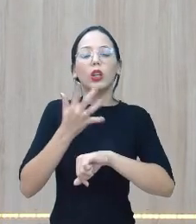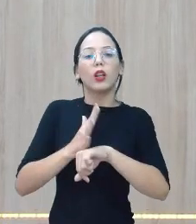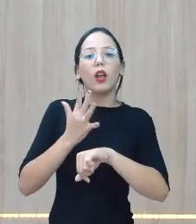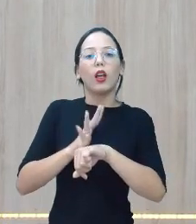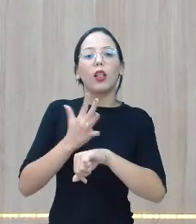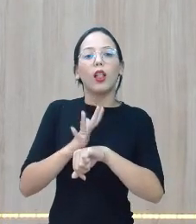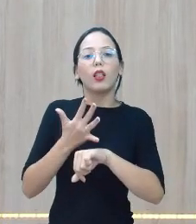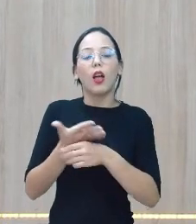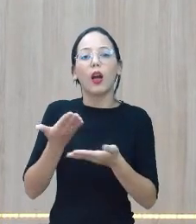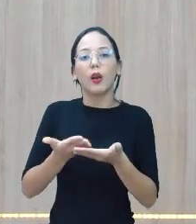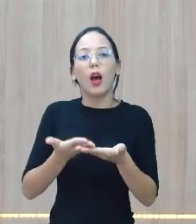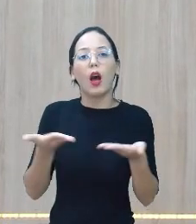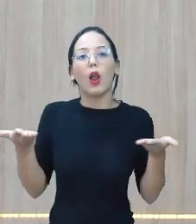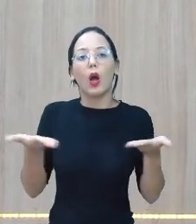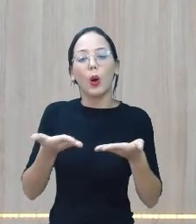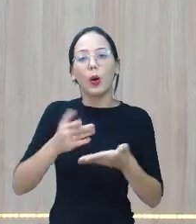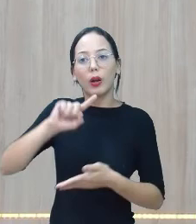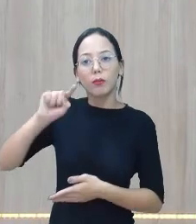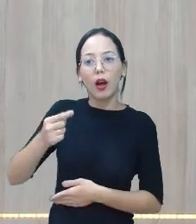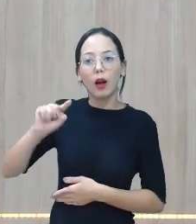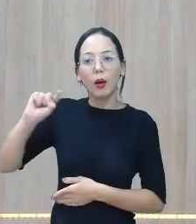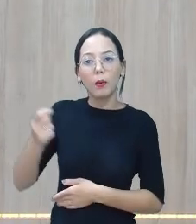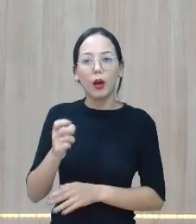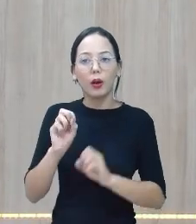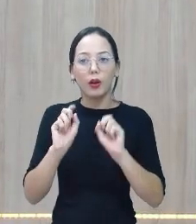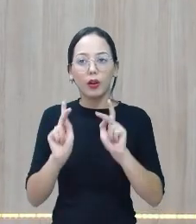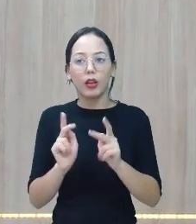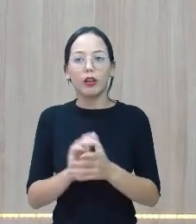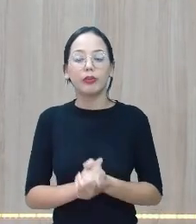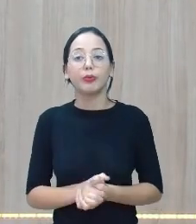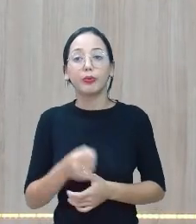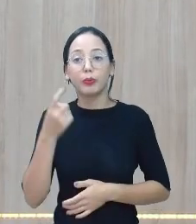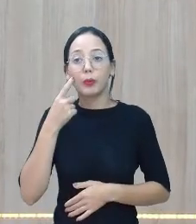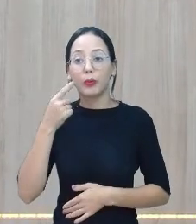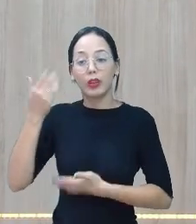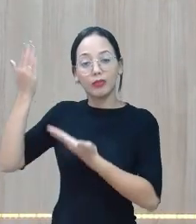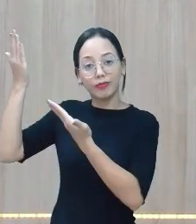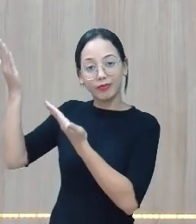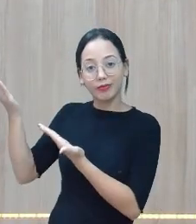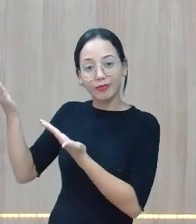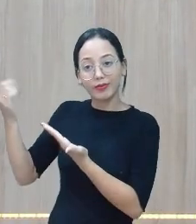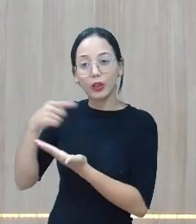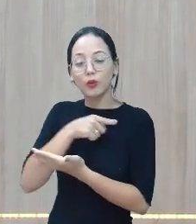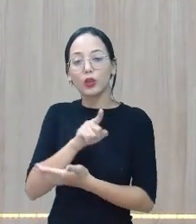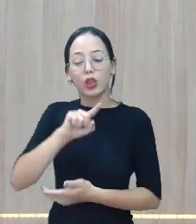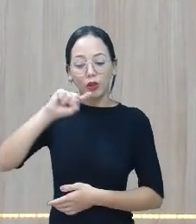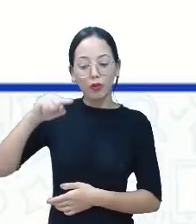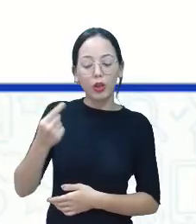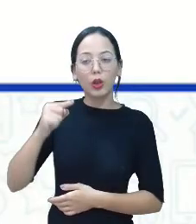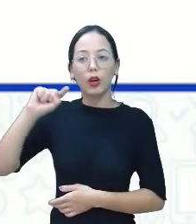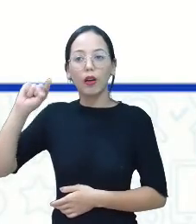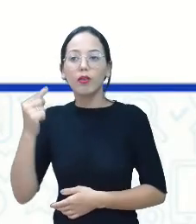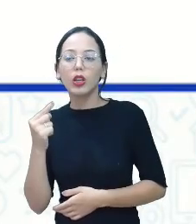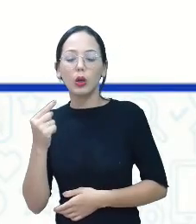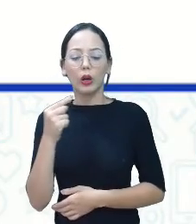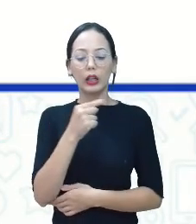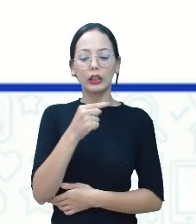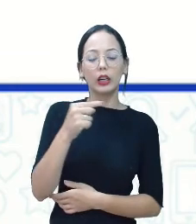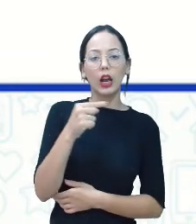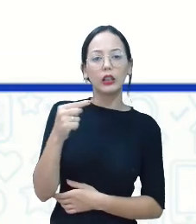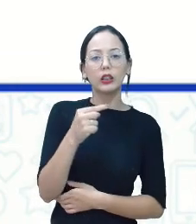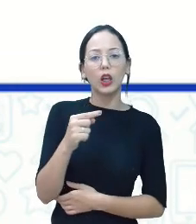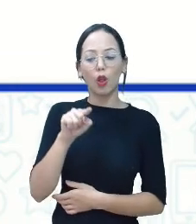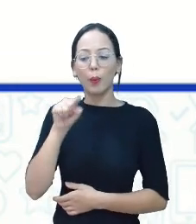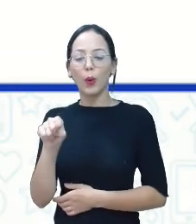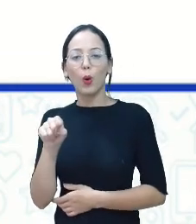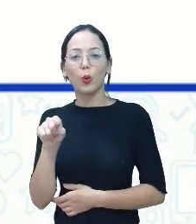treinarem esta aula de pontuação, tá? E aí está aqui, não é? Onde você vai colocar vírgula, travessão,